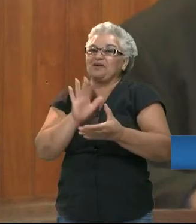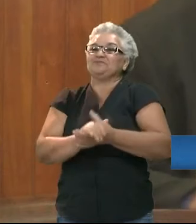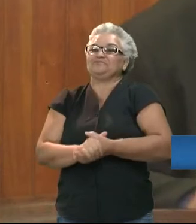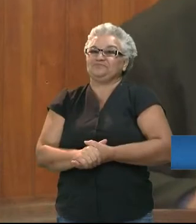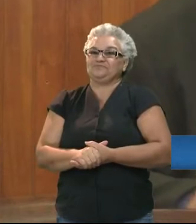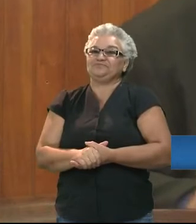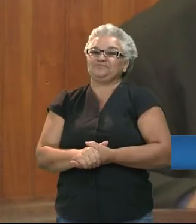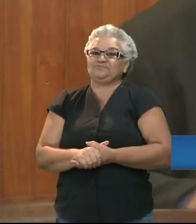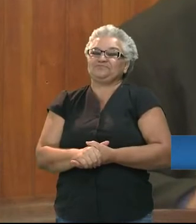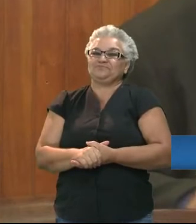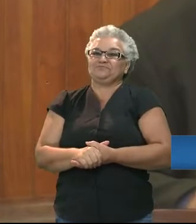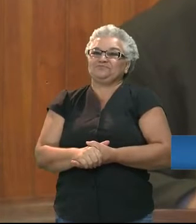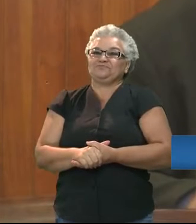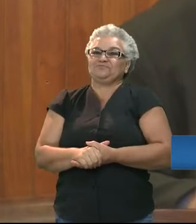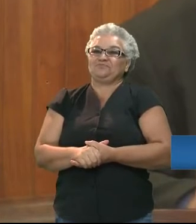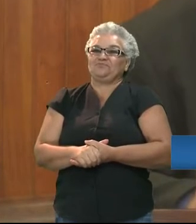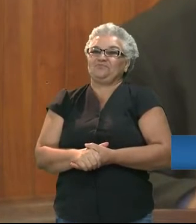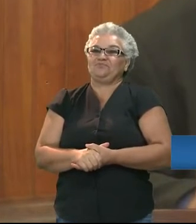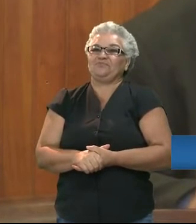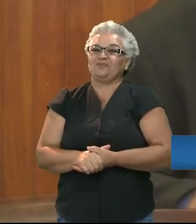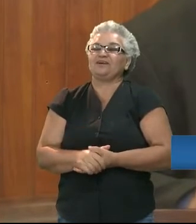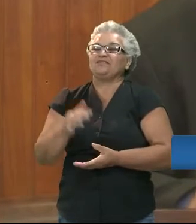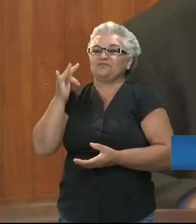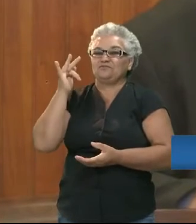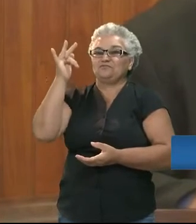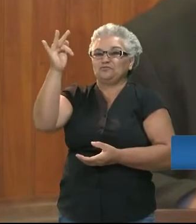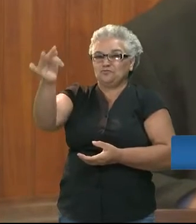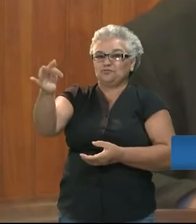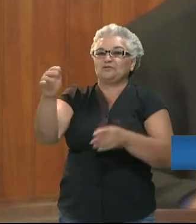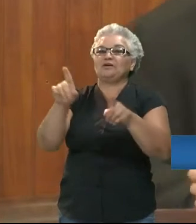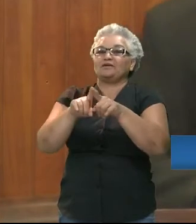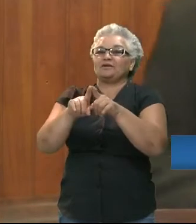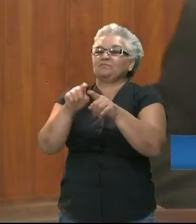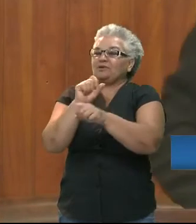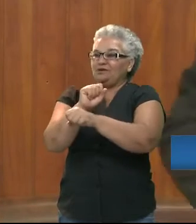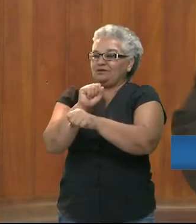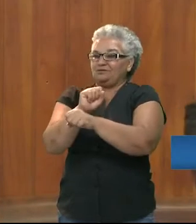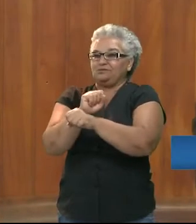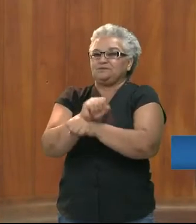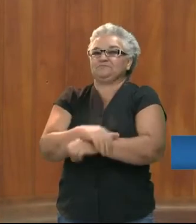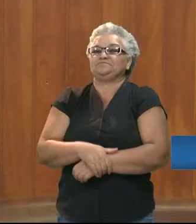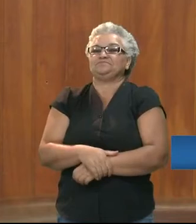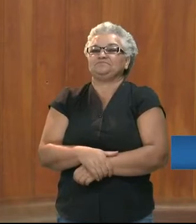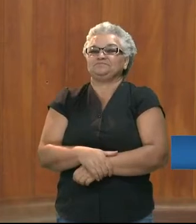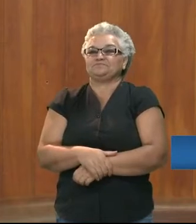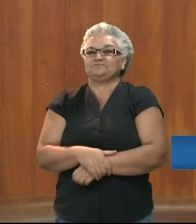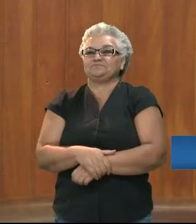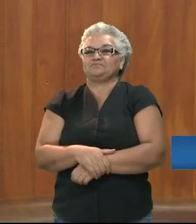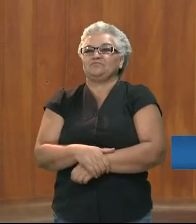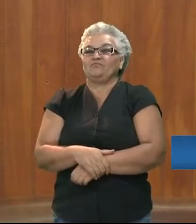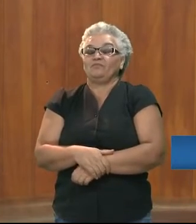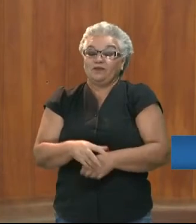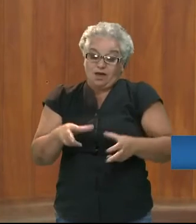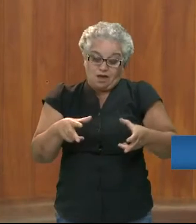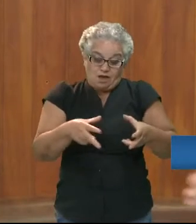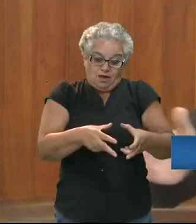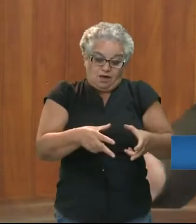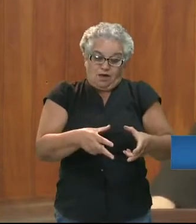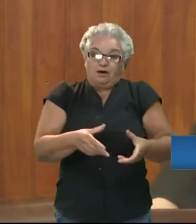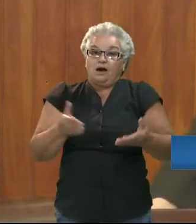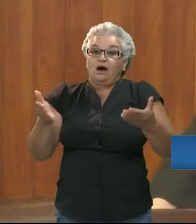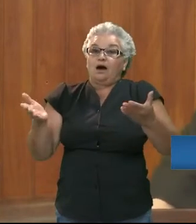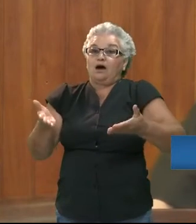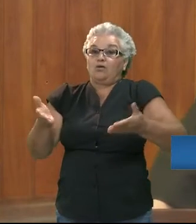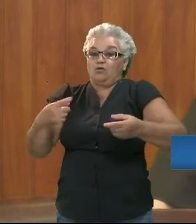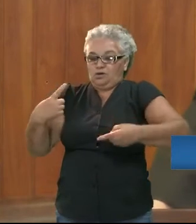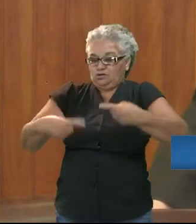indicativo daquilo que seja melhor e futuro, e que esperamos por isso. A Casa discute o projeto